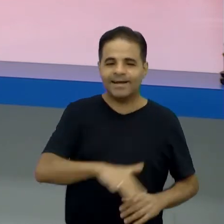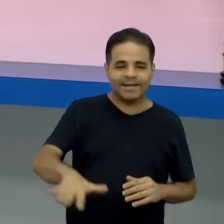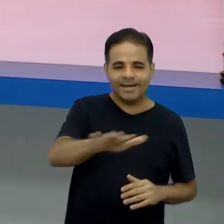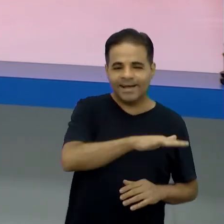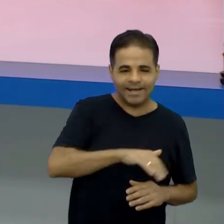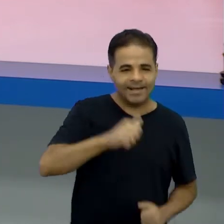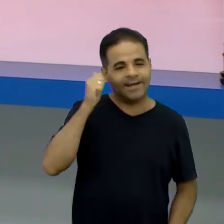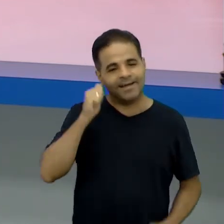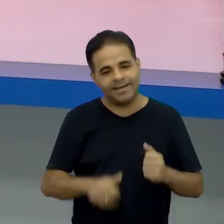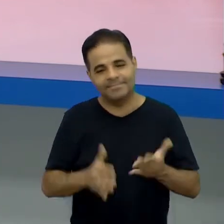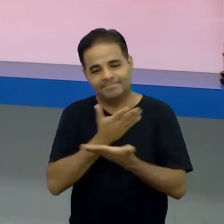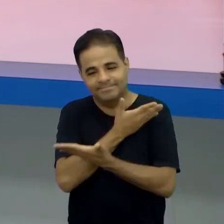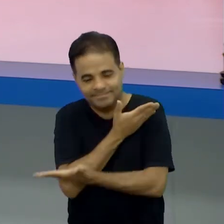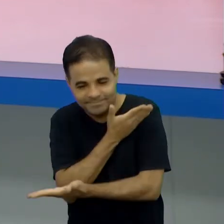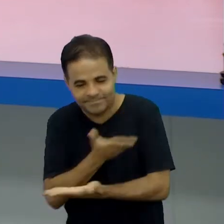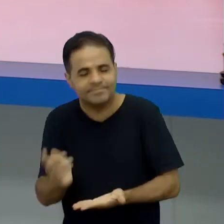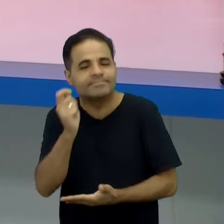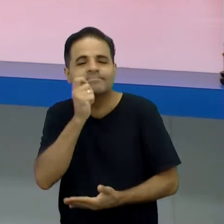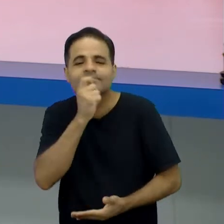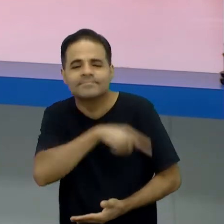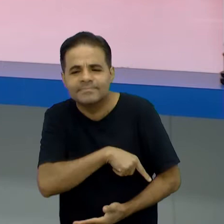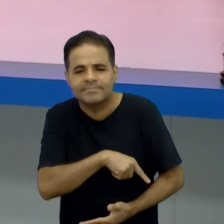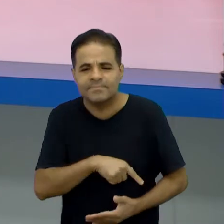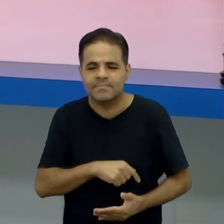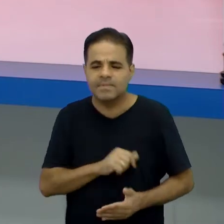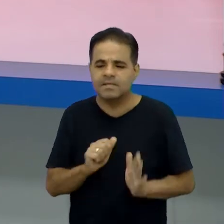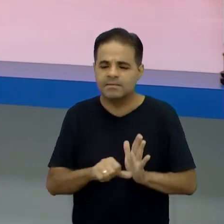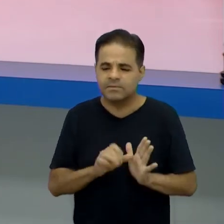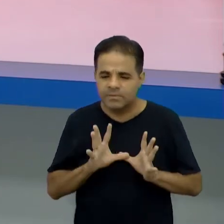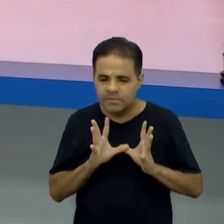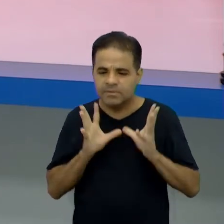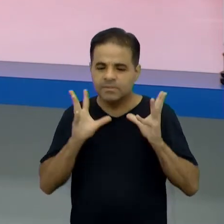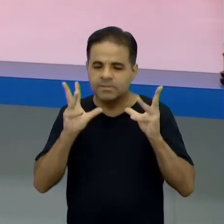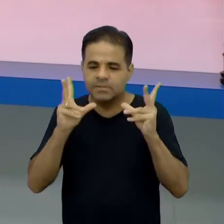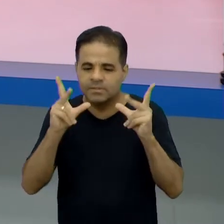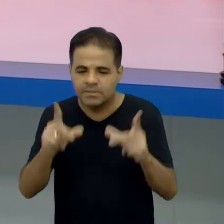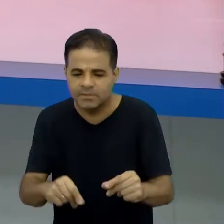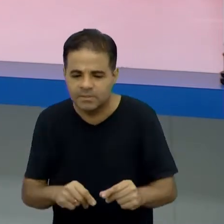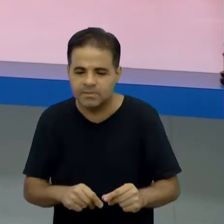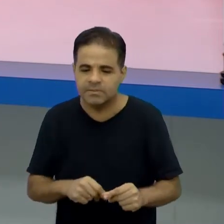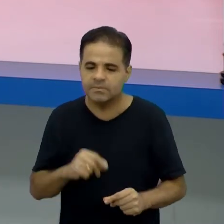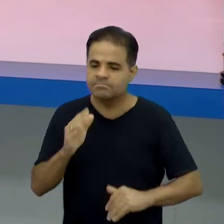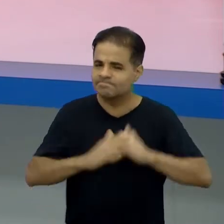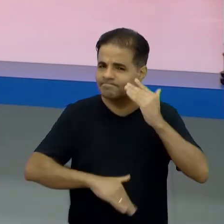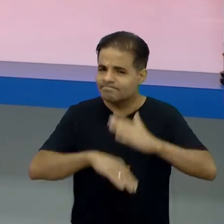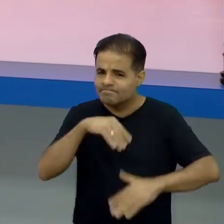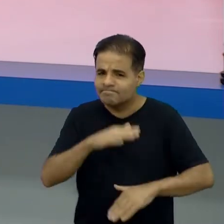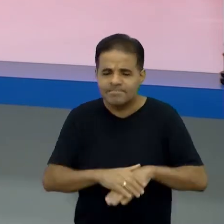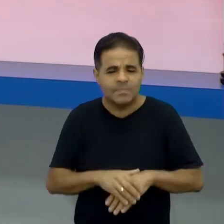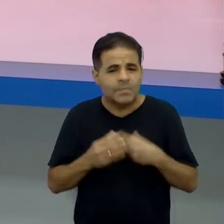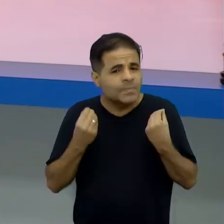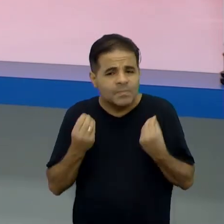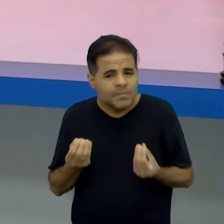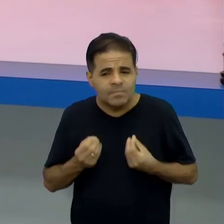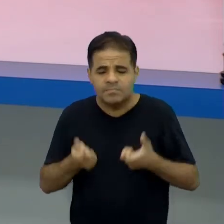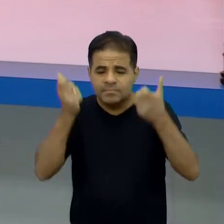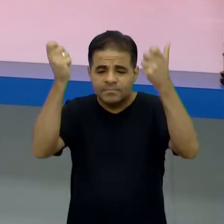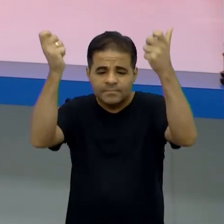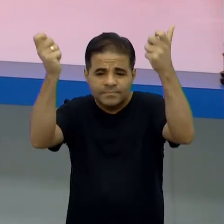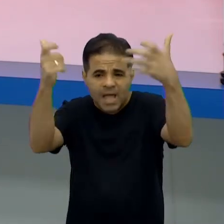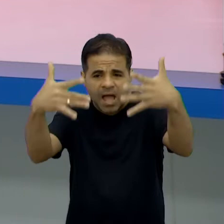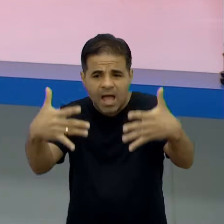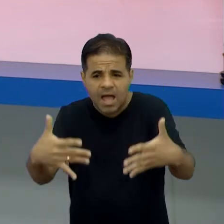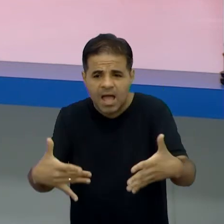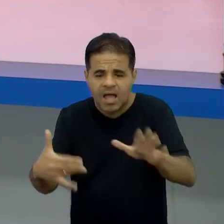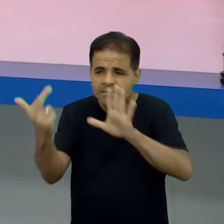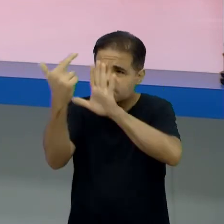situação. É muito estranho, né? Primeiro tem todo um ritual aí de pro leigo, né, Mara, você tem que explicar